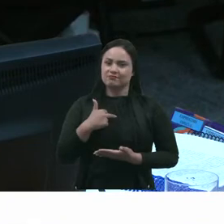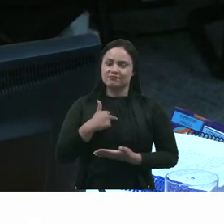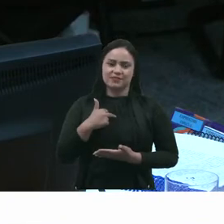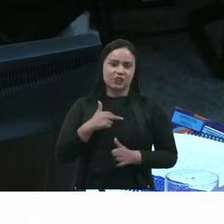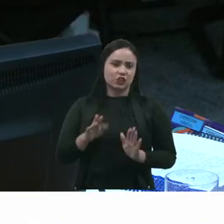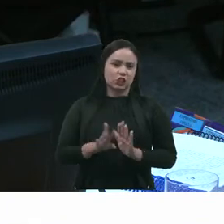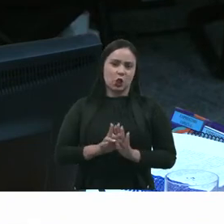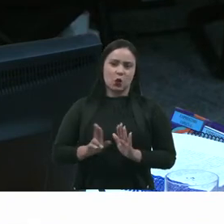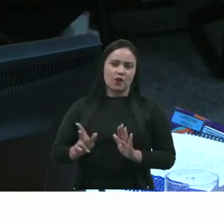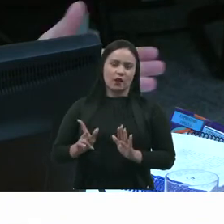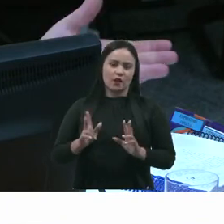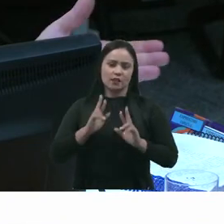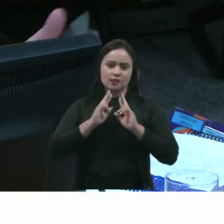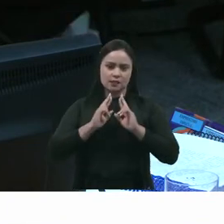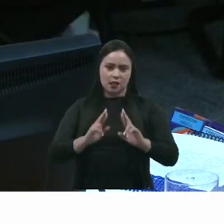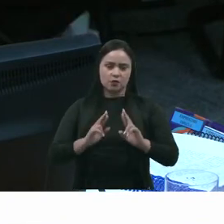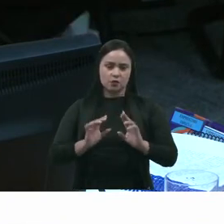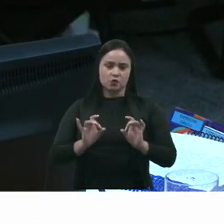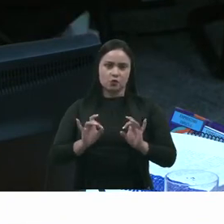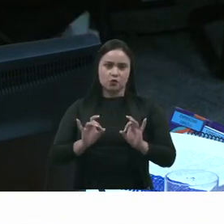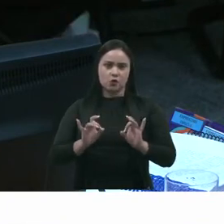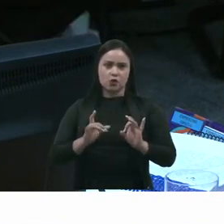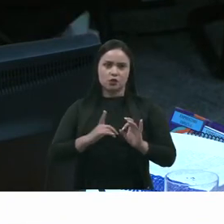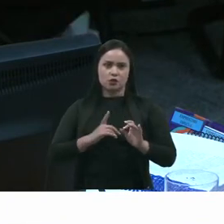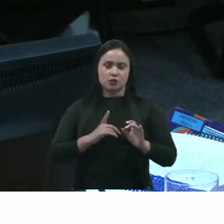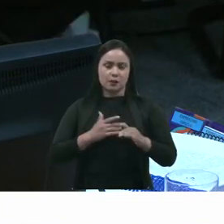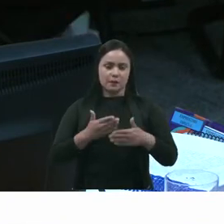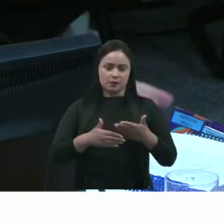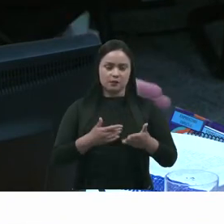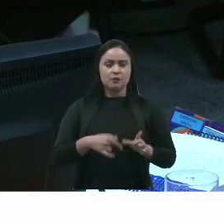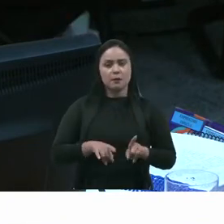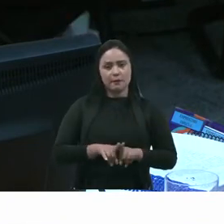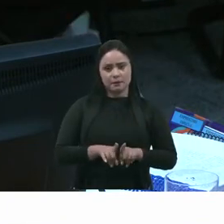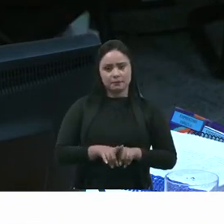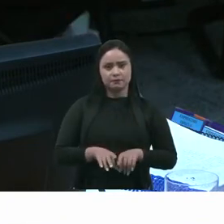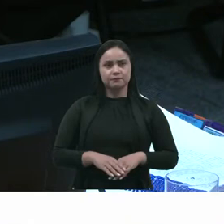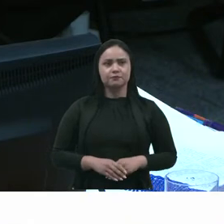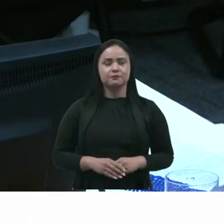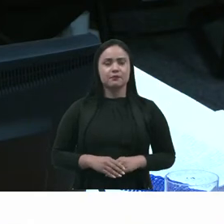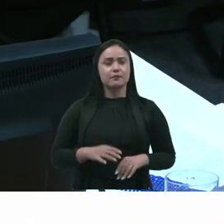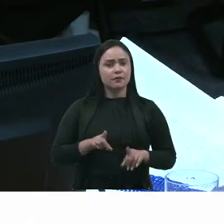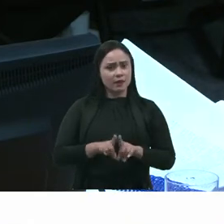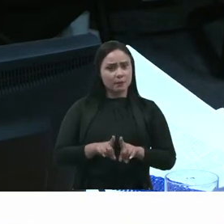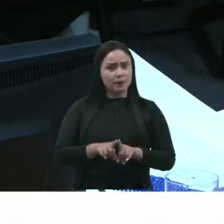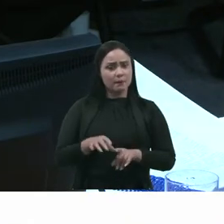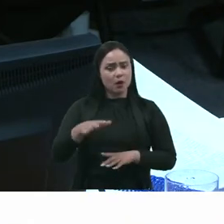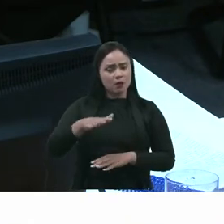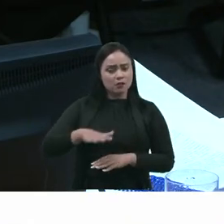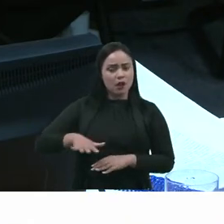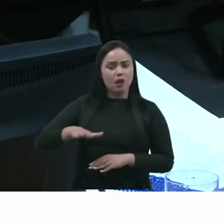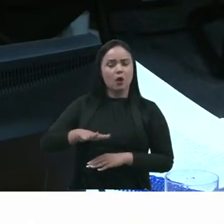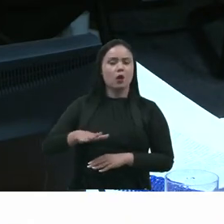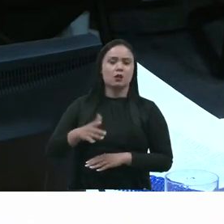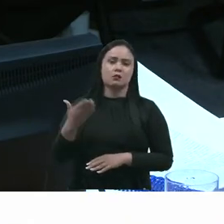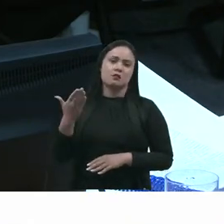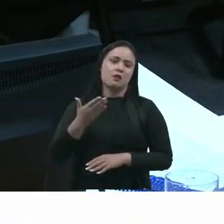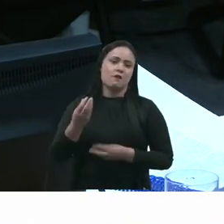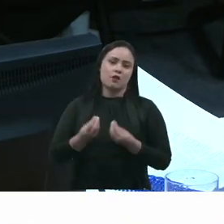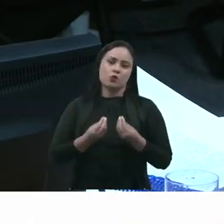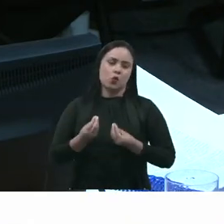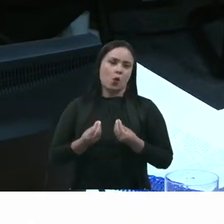a outro resultado que não o de improcedência também. De modo que também por esse ângulo eu não vejo